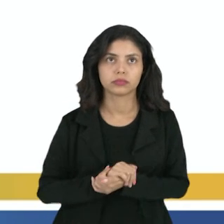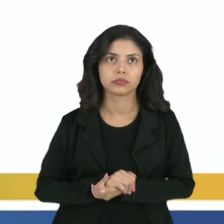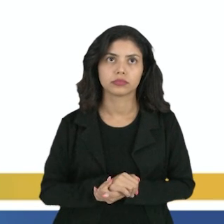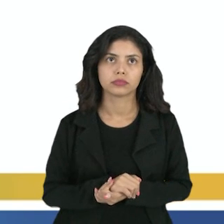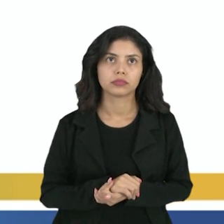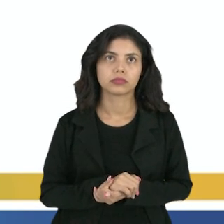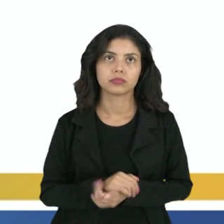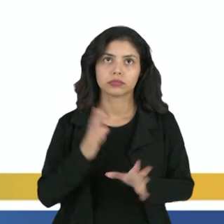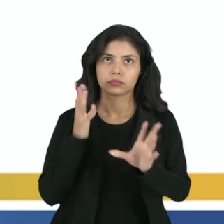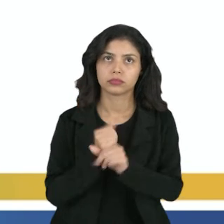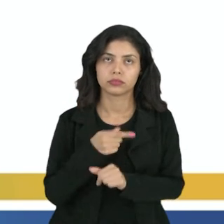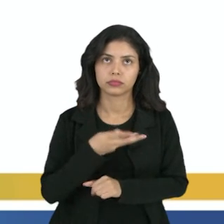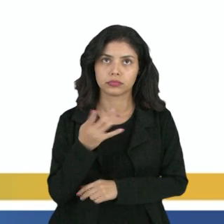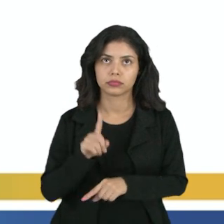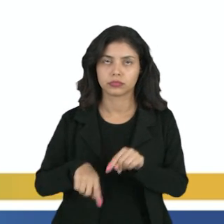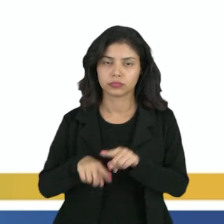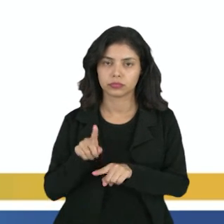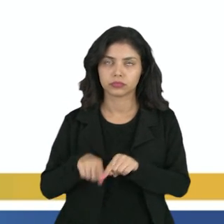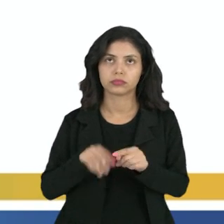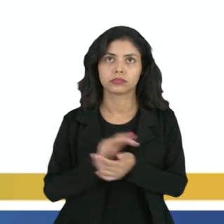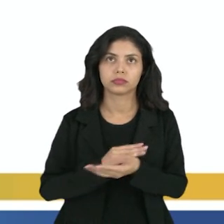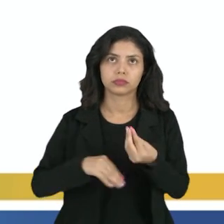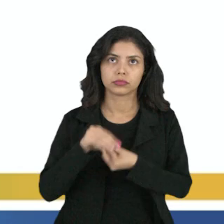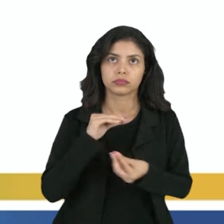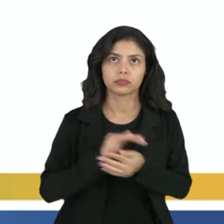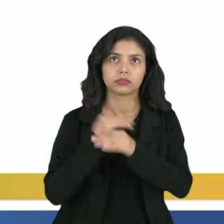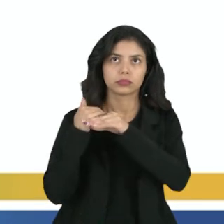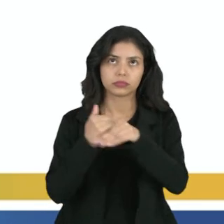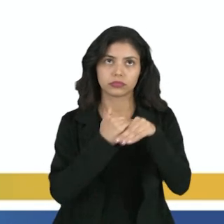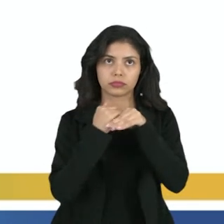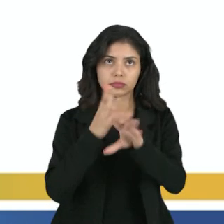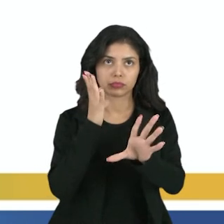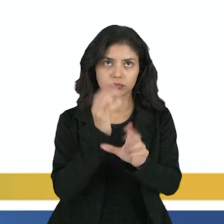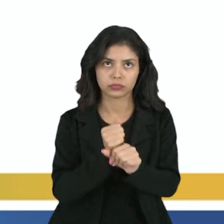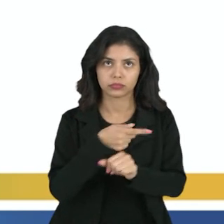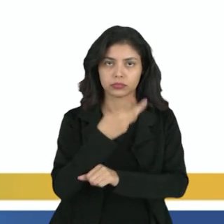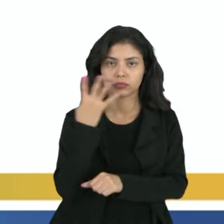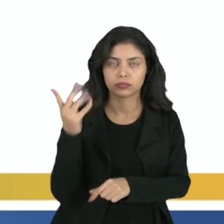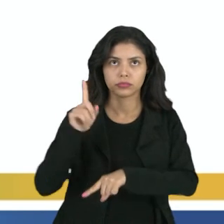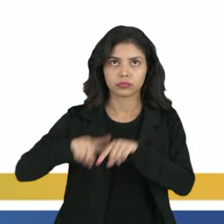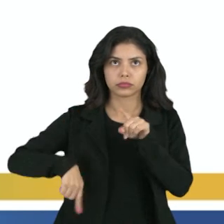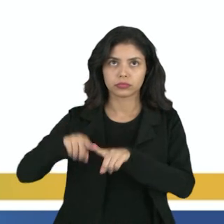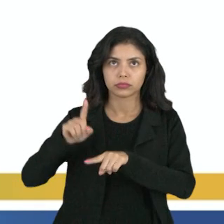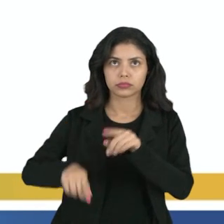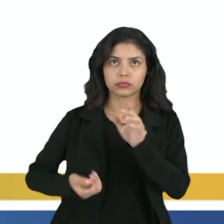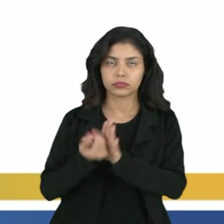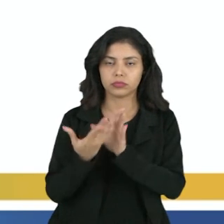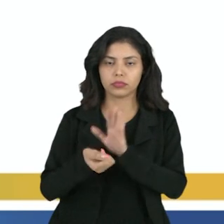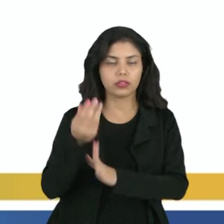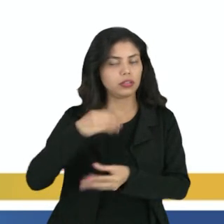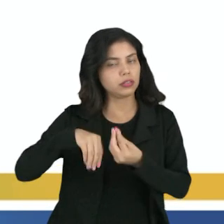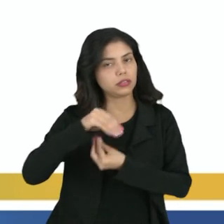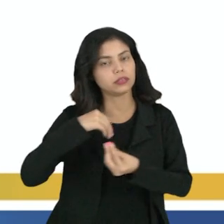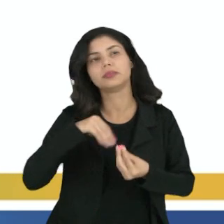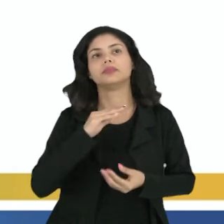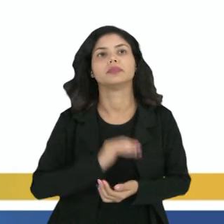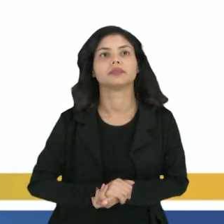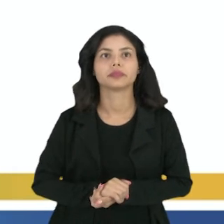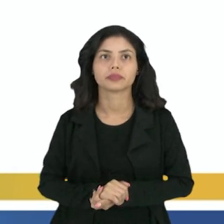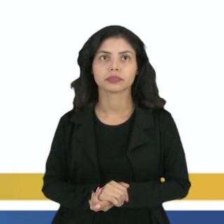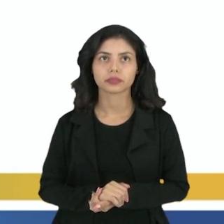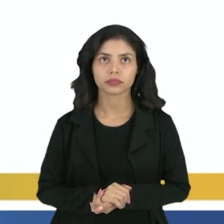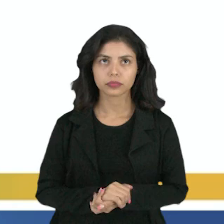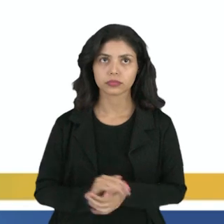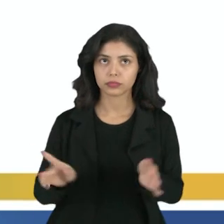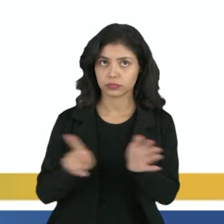sistema. A soma das quantidades de matéria dos reagentes deve ser igual à soma das quantidades de matéria dos produtos da